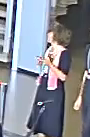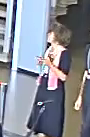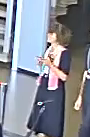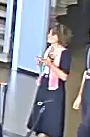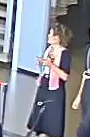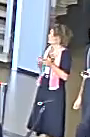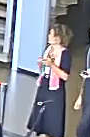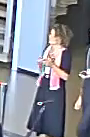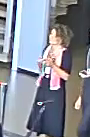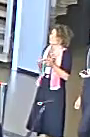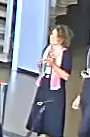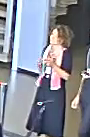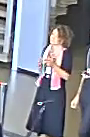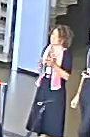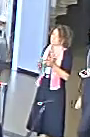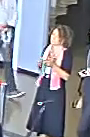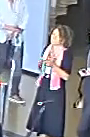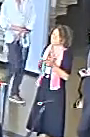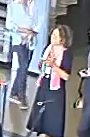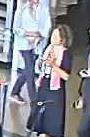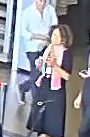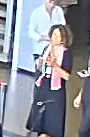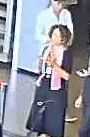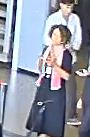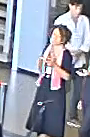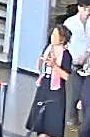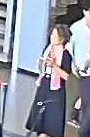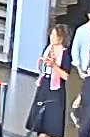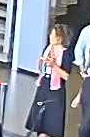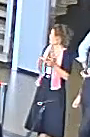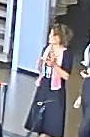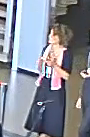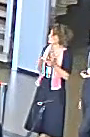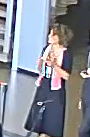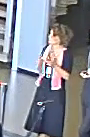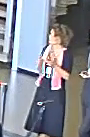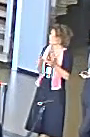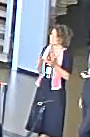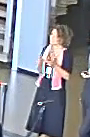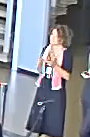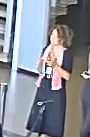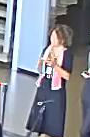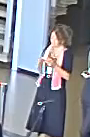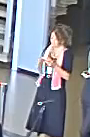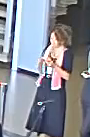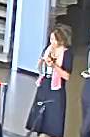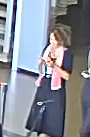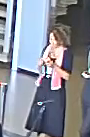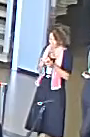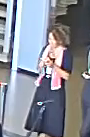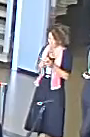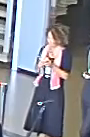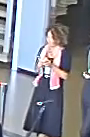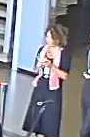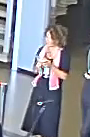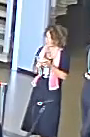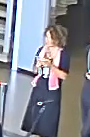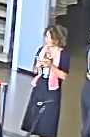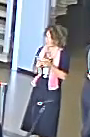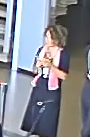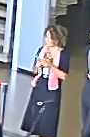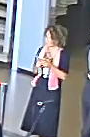aqui da frente até lá para quem tá lá atrás também ok então fique tranquilos que a assessoria vai passar aí bem continuando